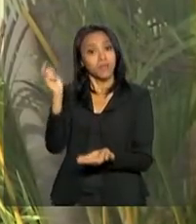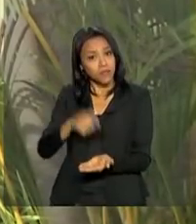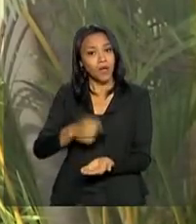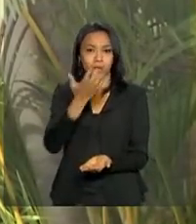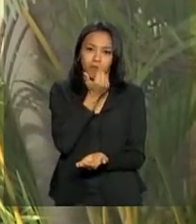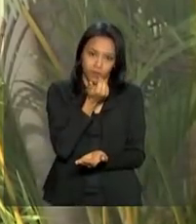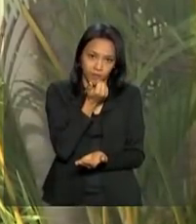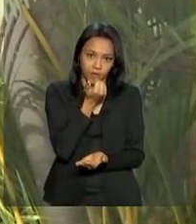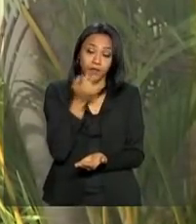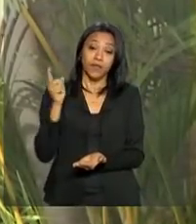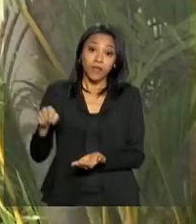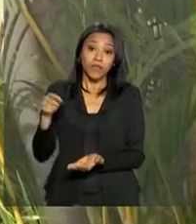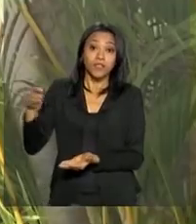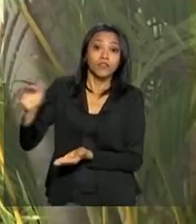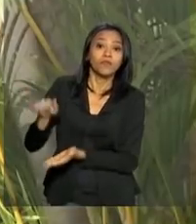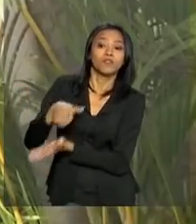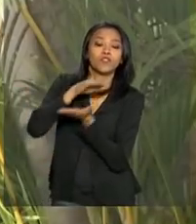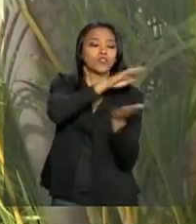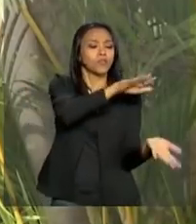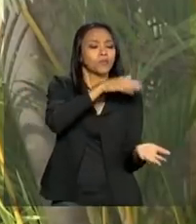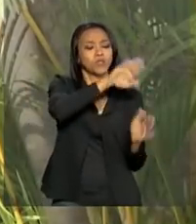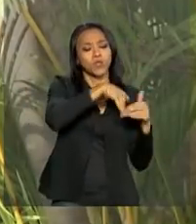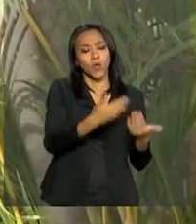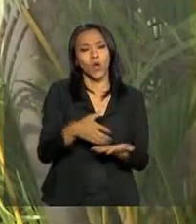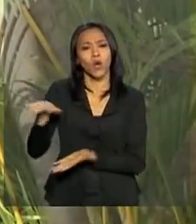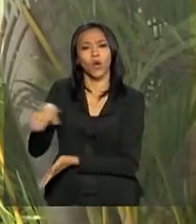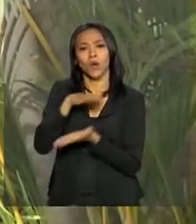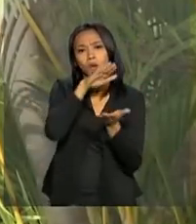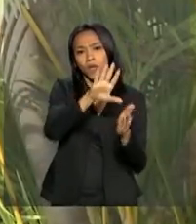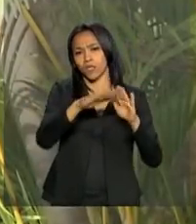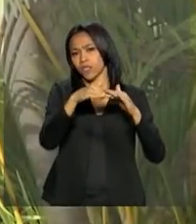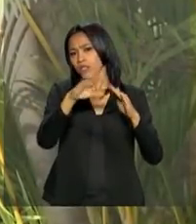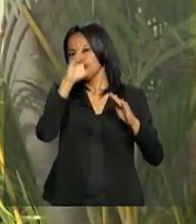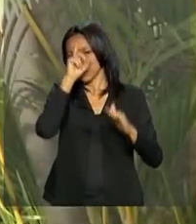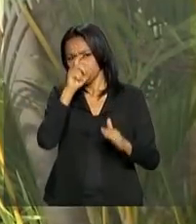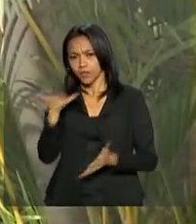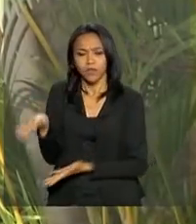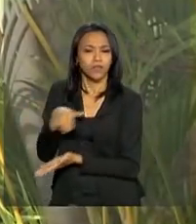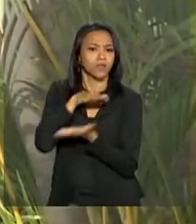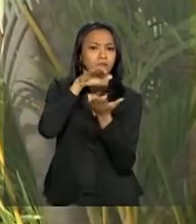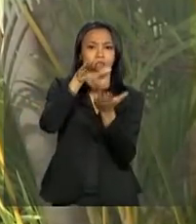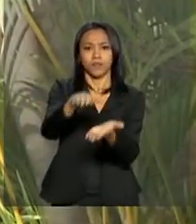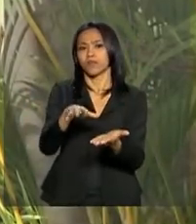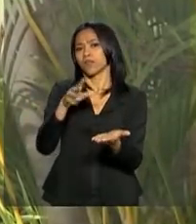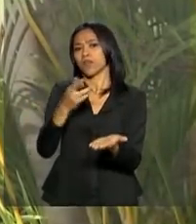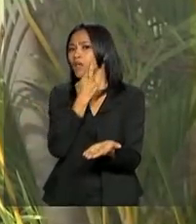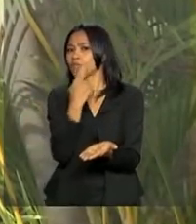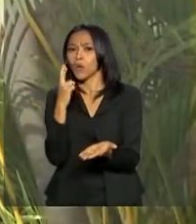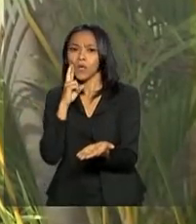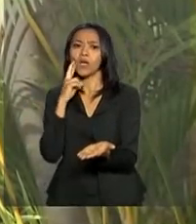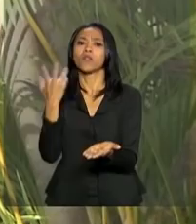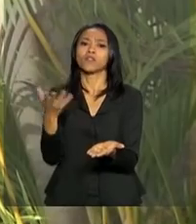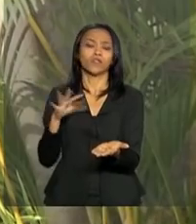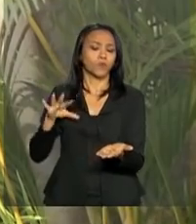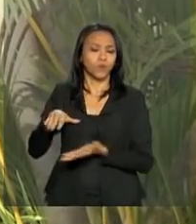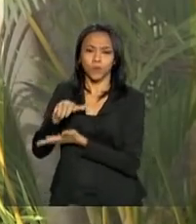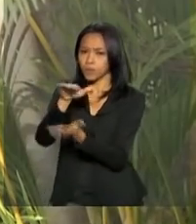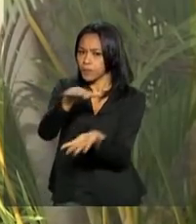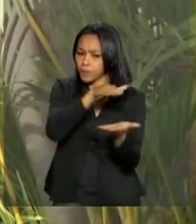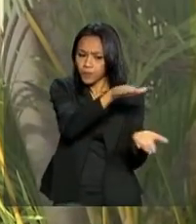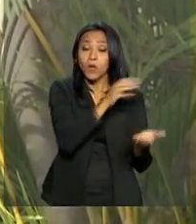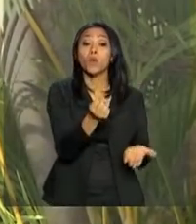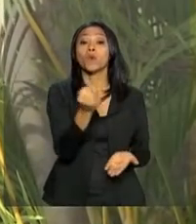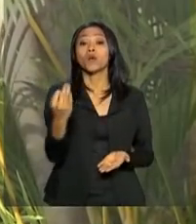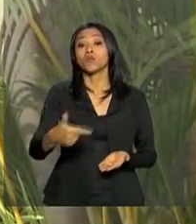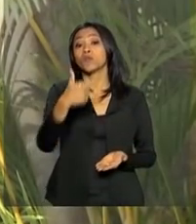e distribuem para escolas abrigos hospitais asilos e restaurantes comunitários há em todo o país